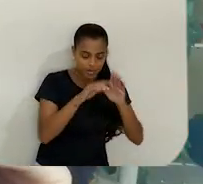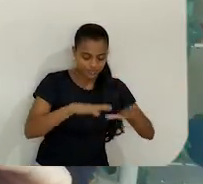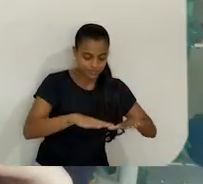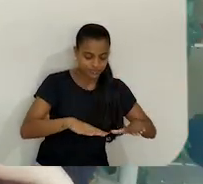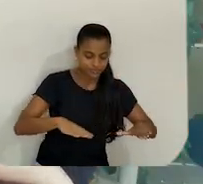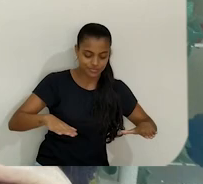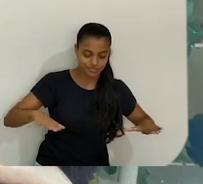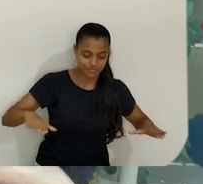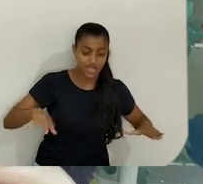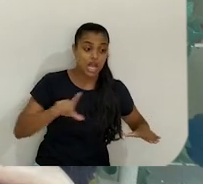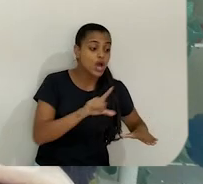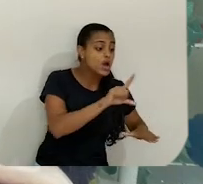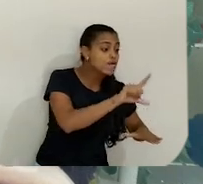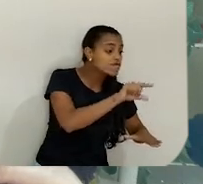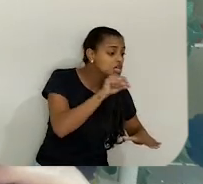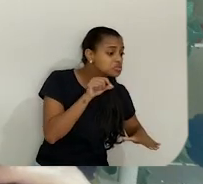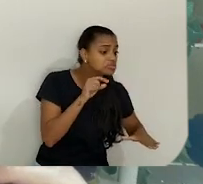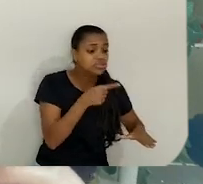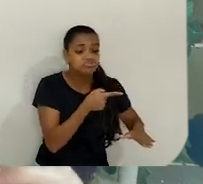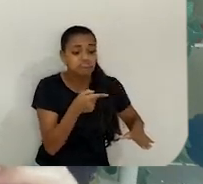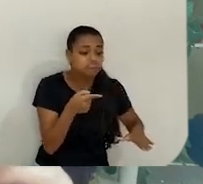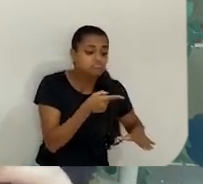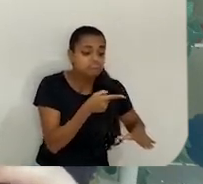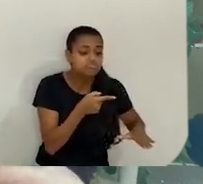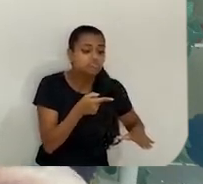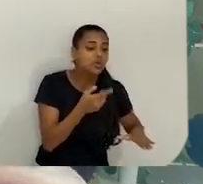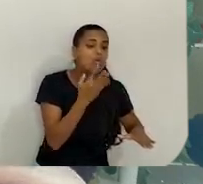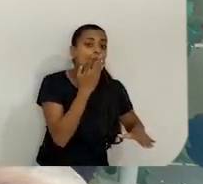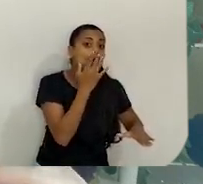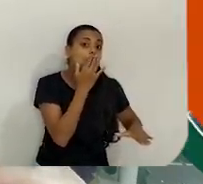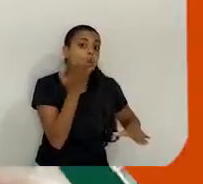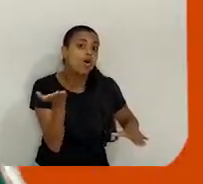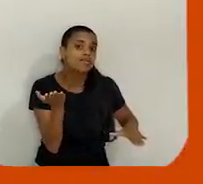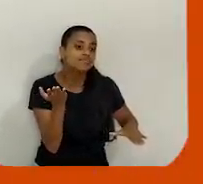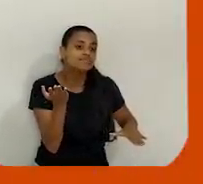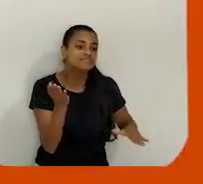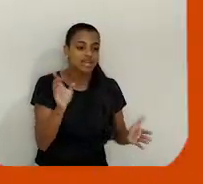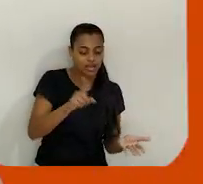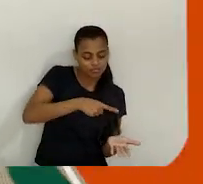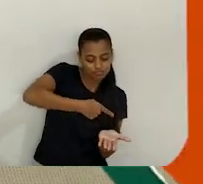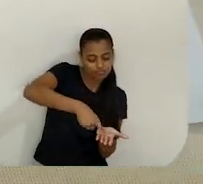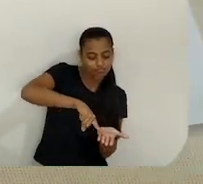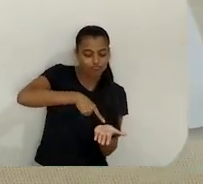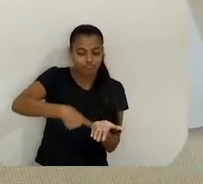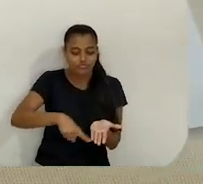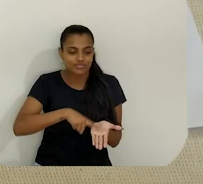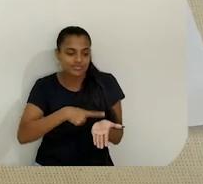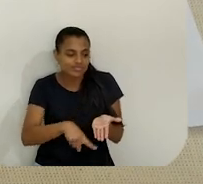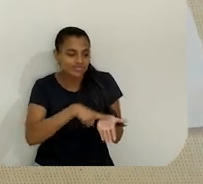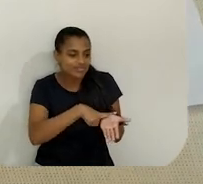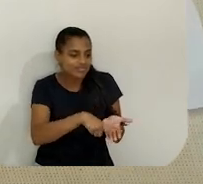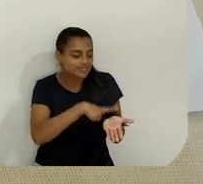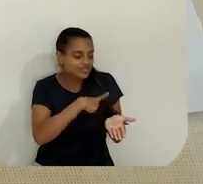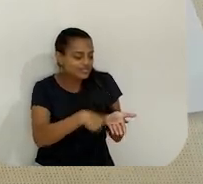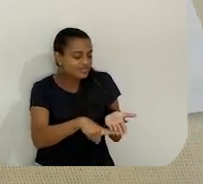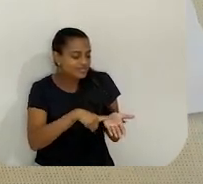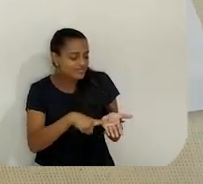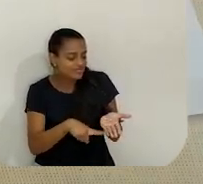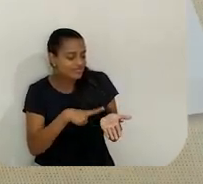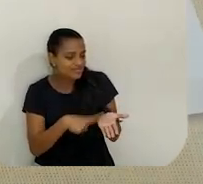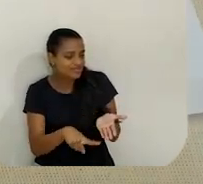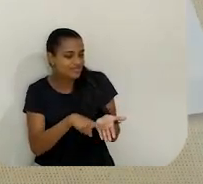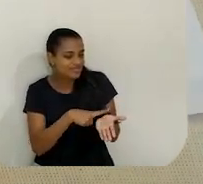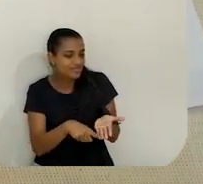colocar a folha de papel em cima da mesa vai escolher uma das Tintas que você pegou e vai pintar a folha todinha